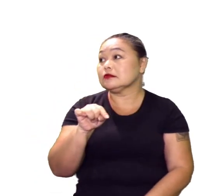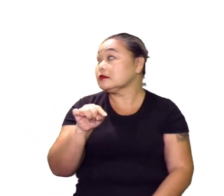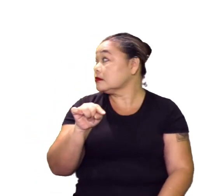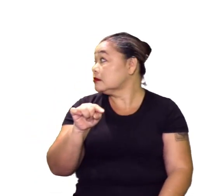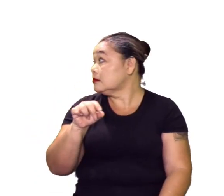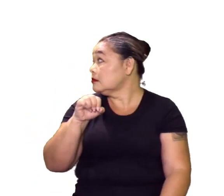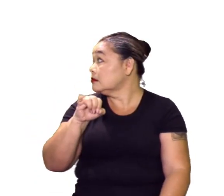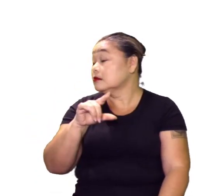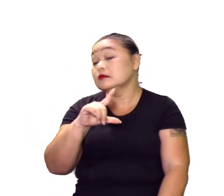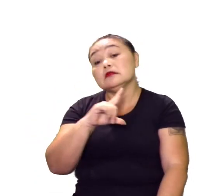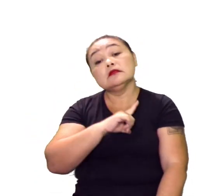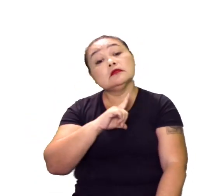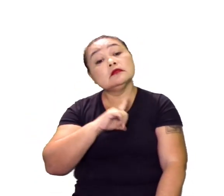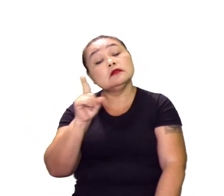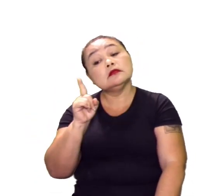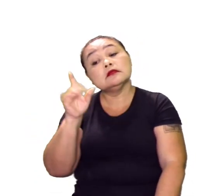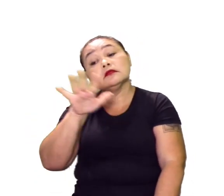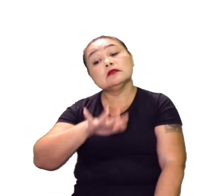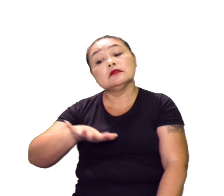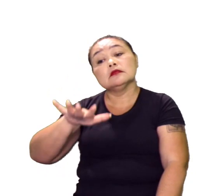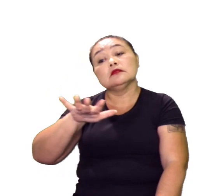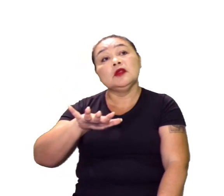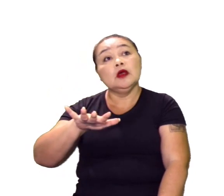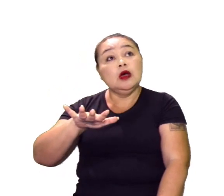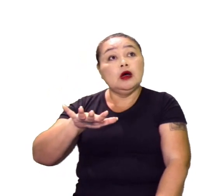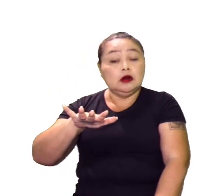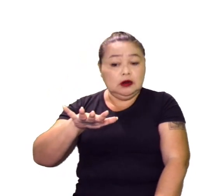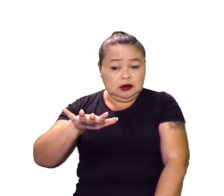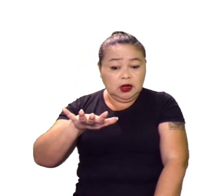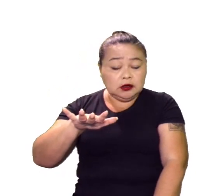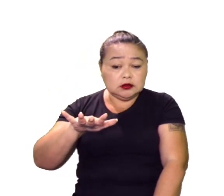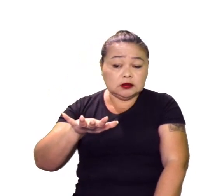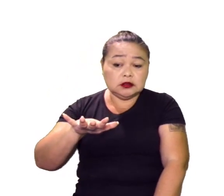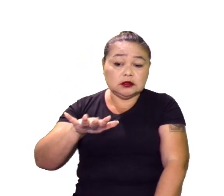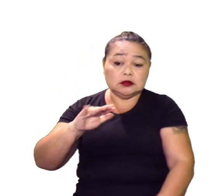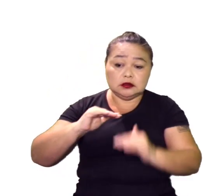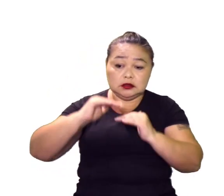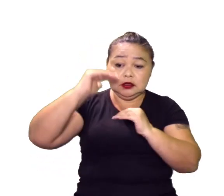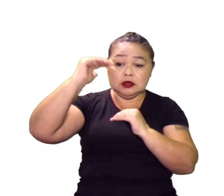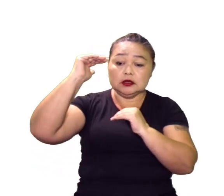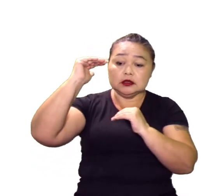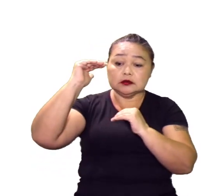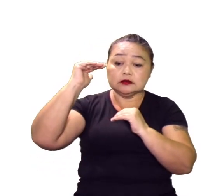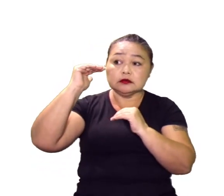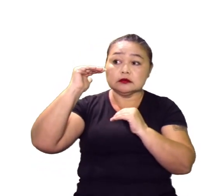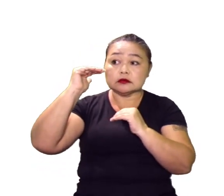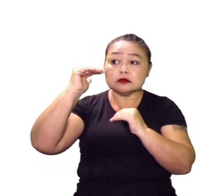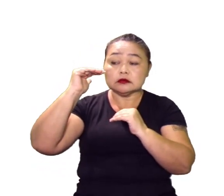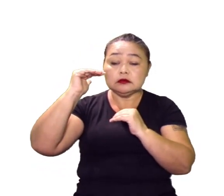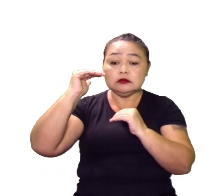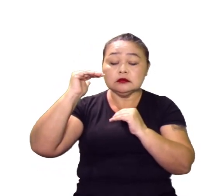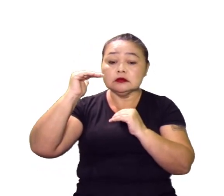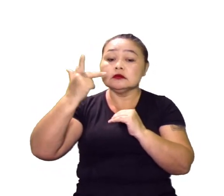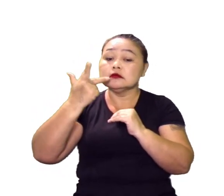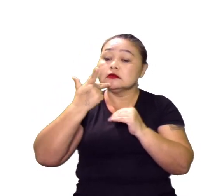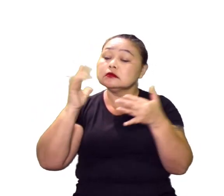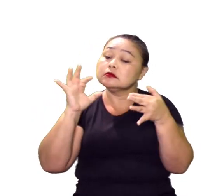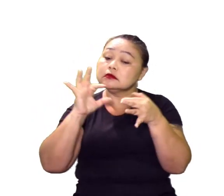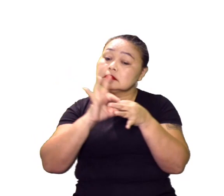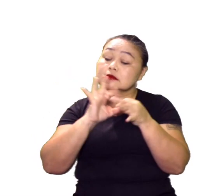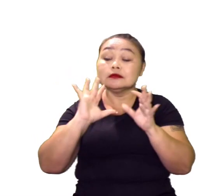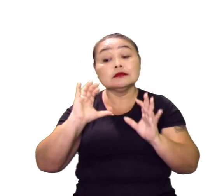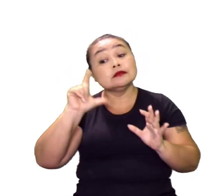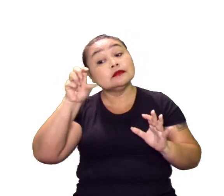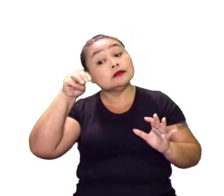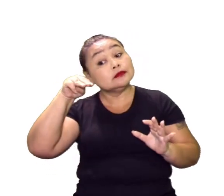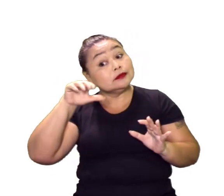se você está falando que está numa região em que é alta, né? A gente associou ela ao